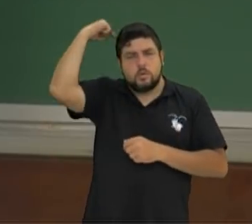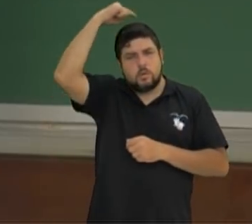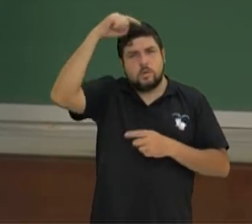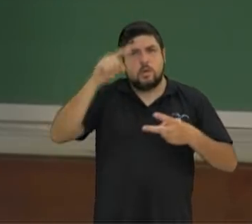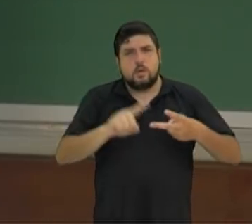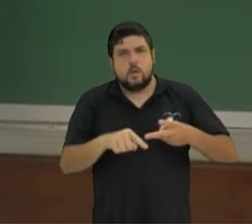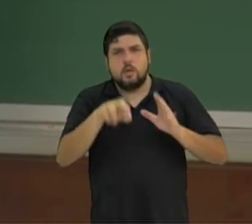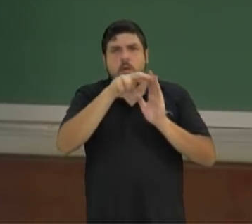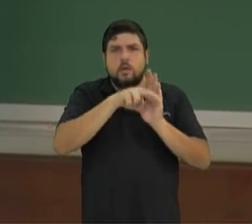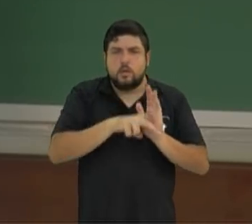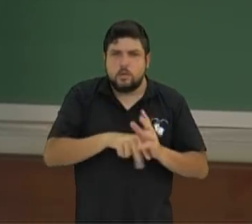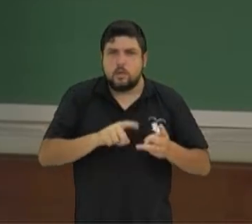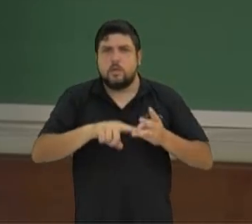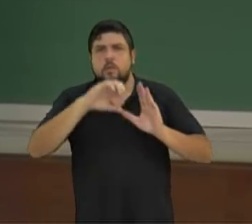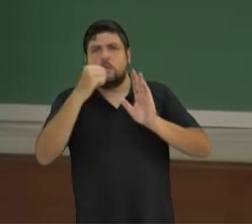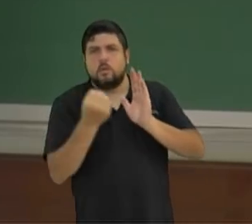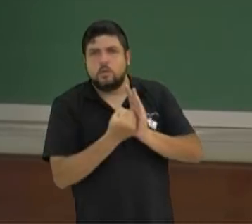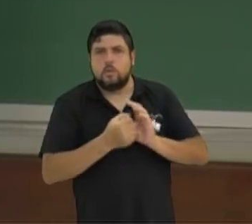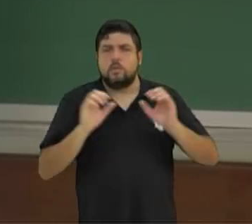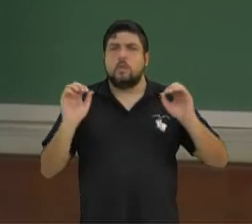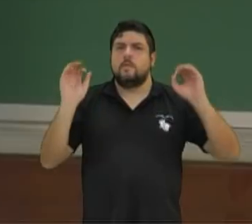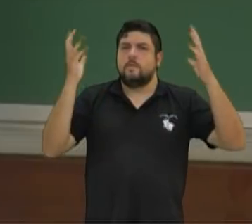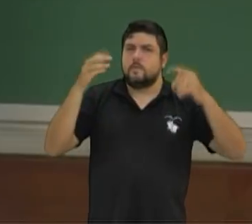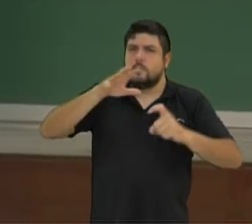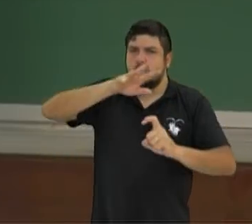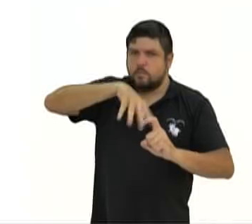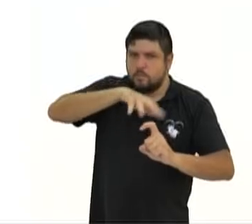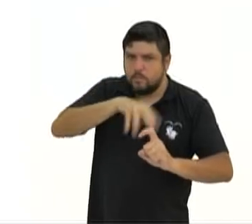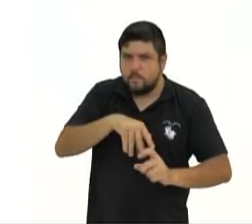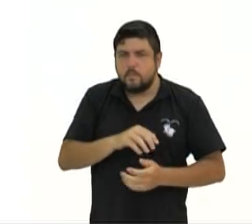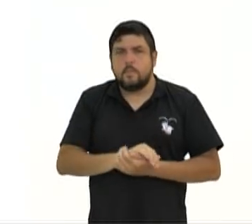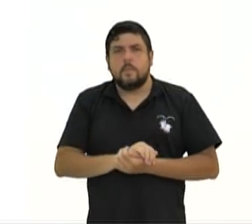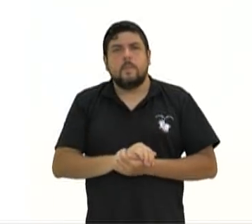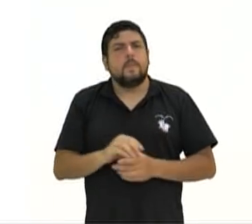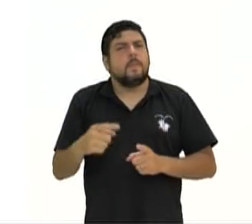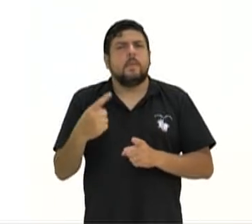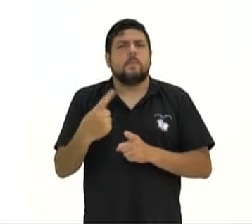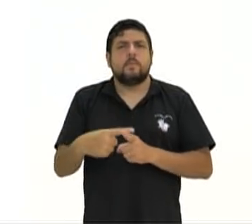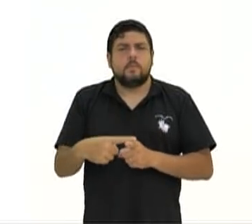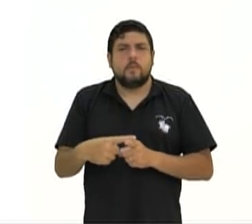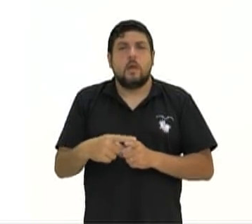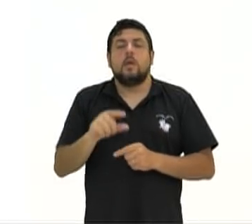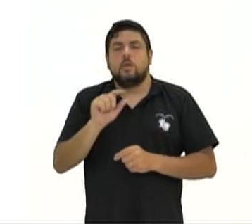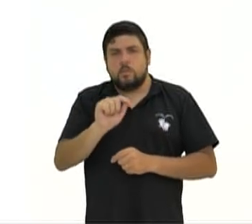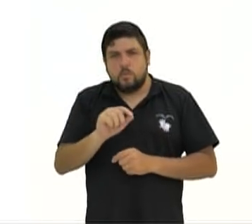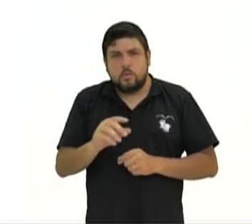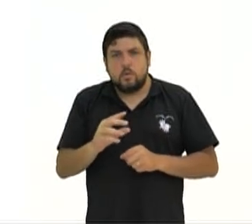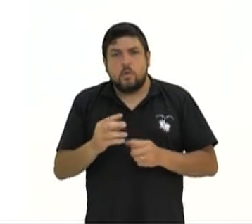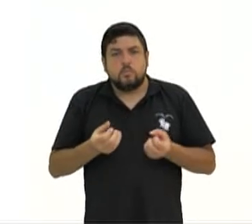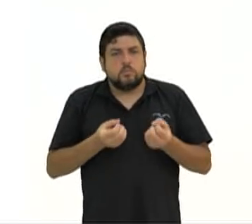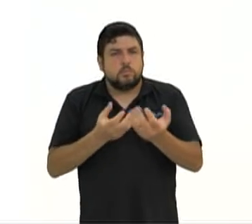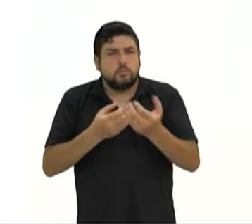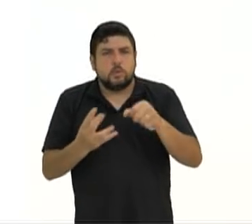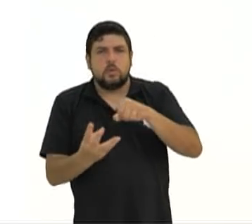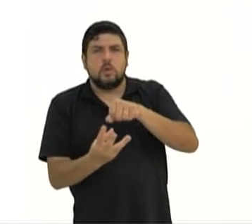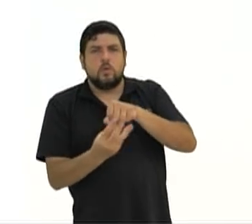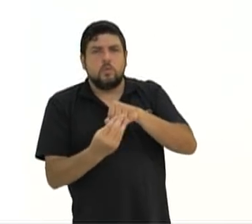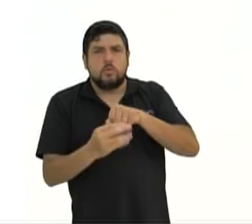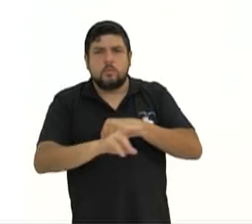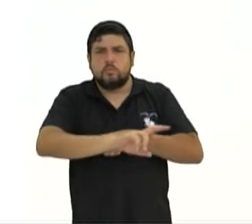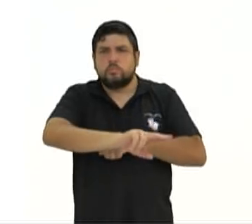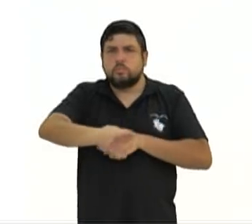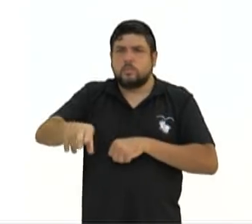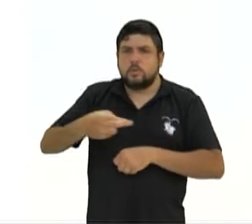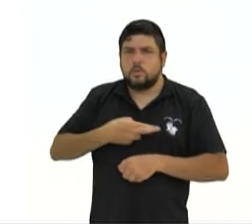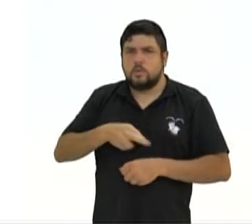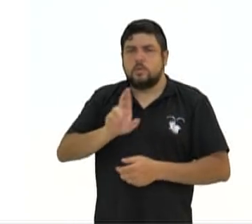rituais, os símbolos, as festas, os mitos, é promover o conhecimento sobre as diferentes religiões. E a gente já estuda um pouco